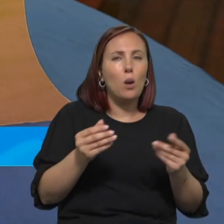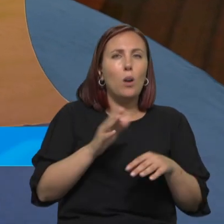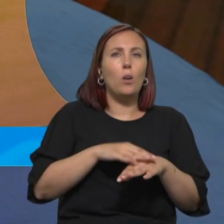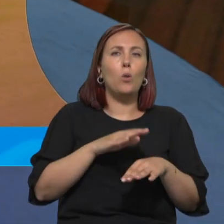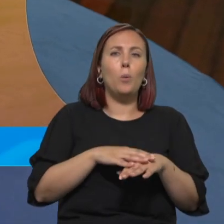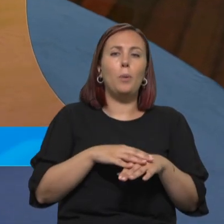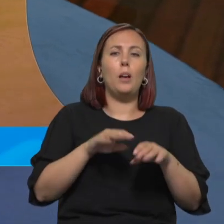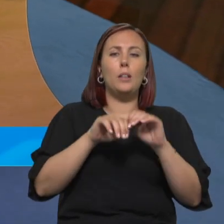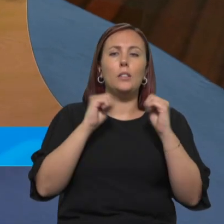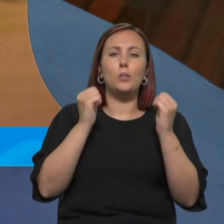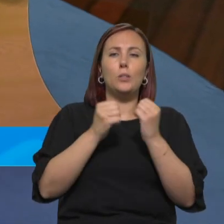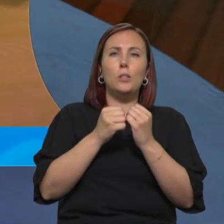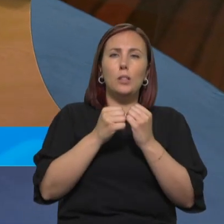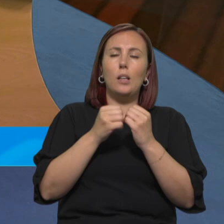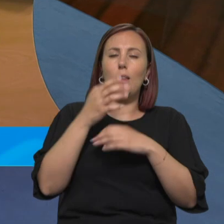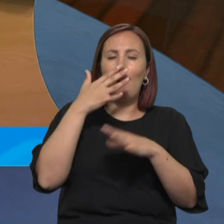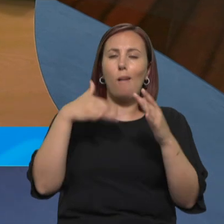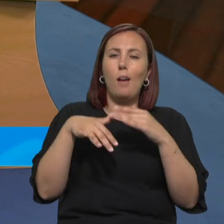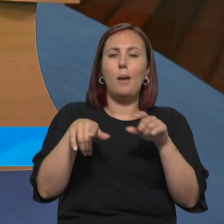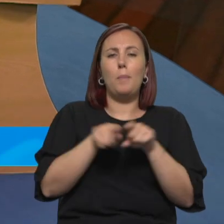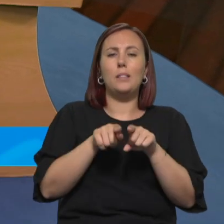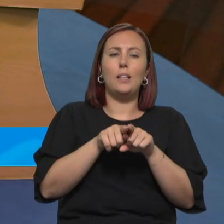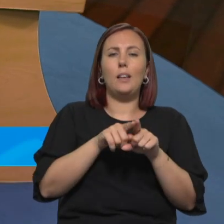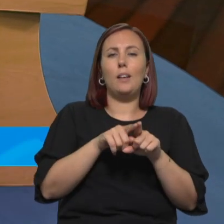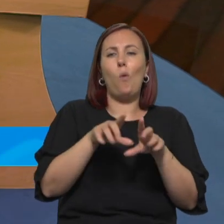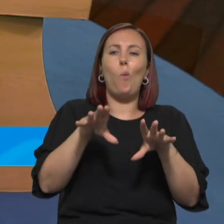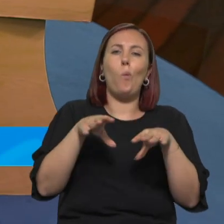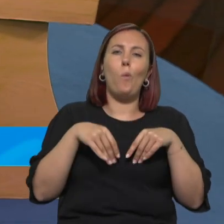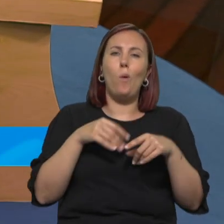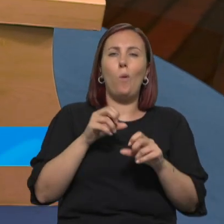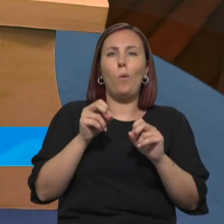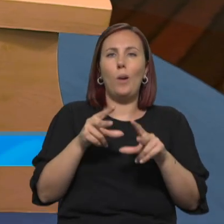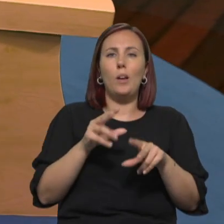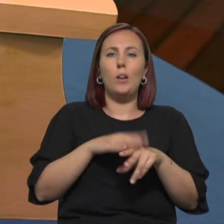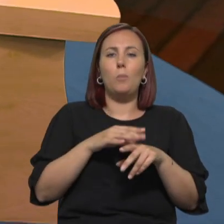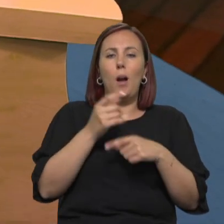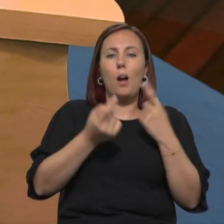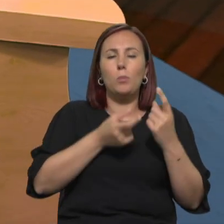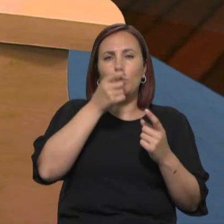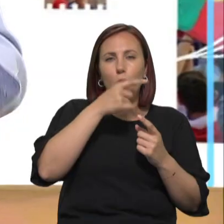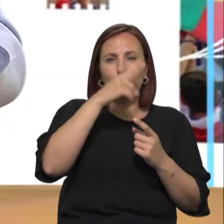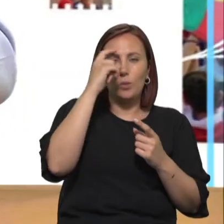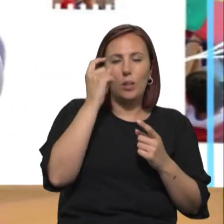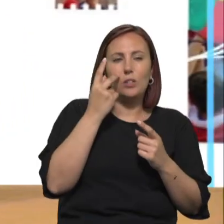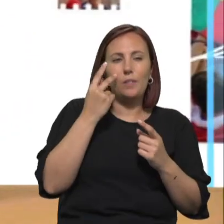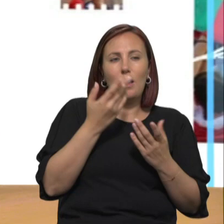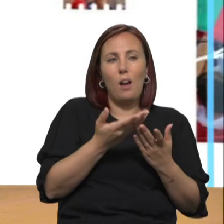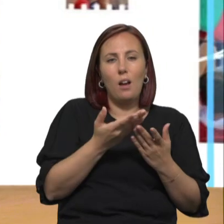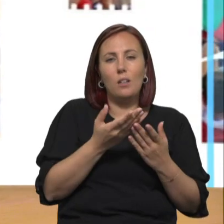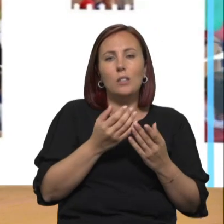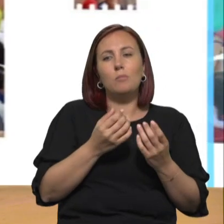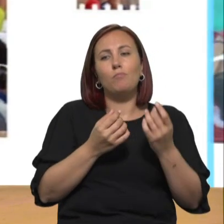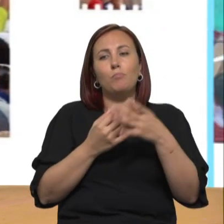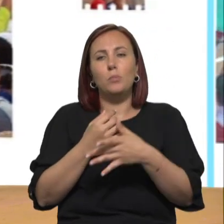nas sociedades, uniformiza-se e há gente que tem muitas mais dificuldades na sua vida, muito